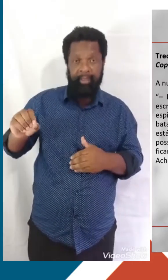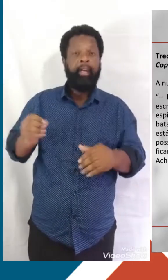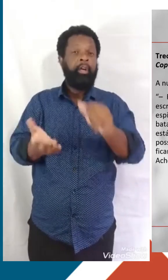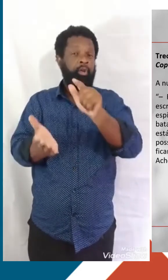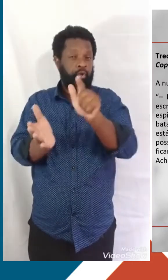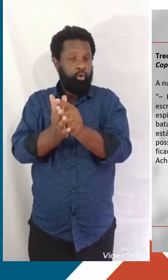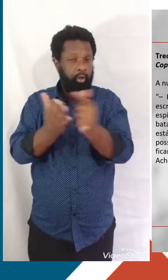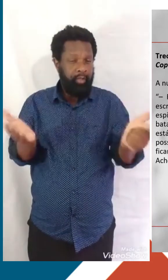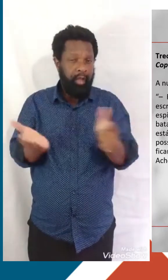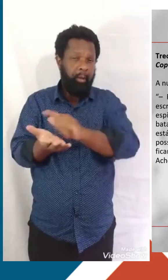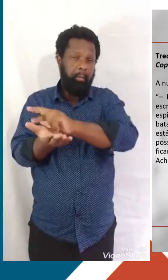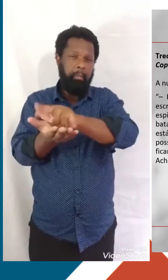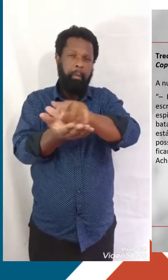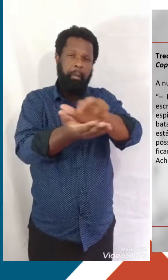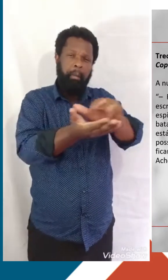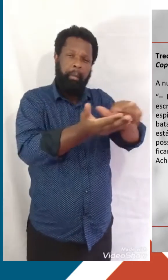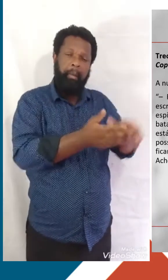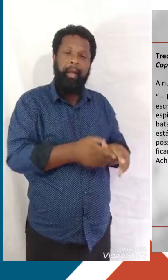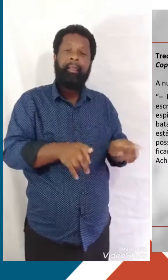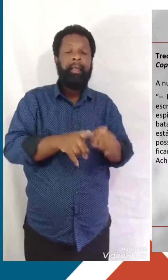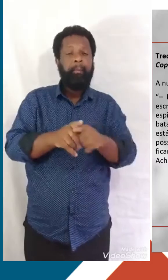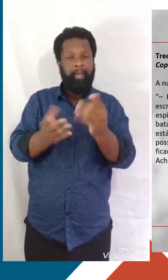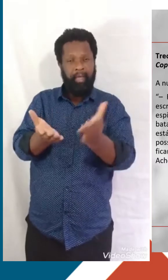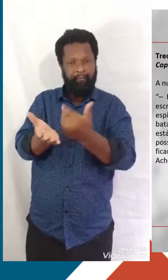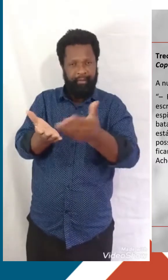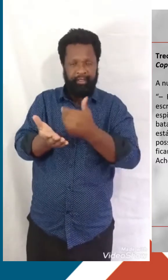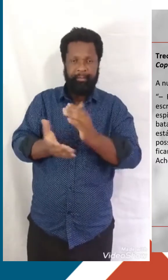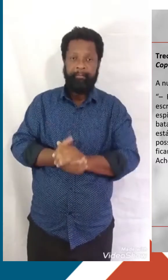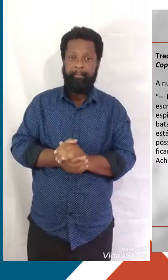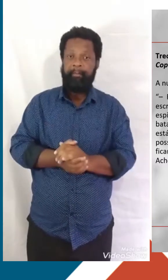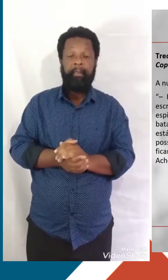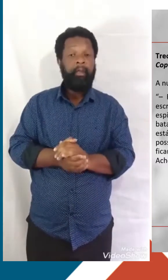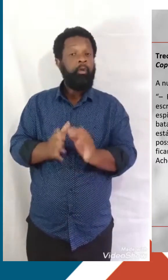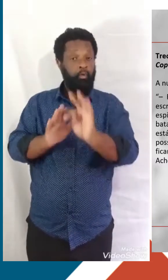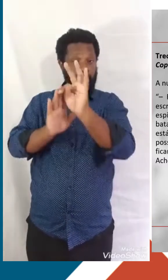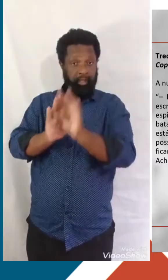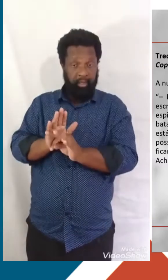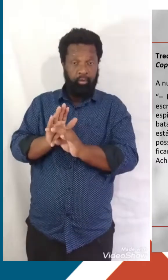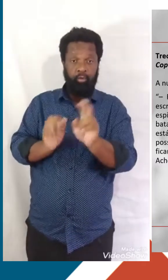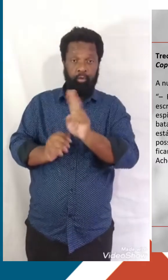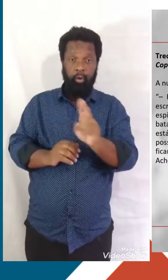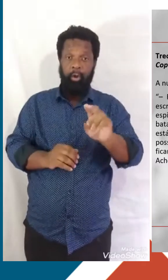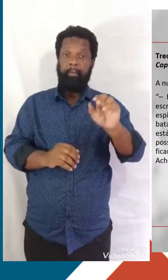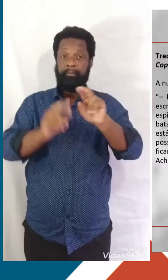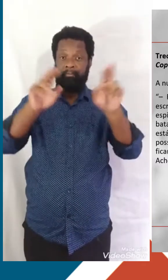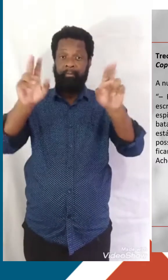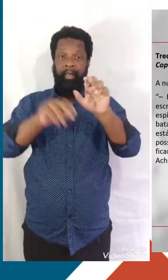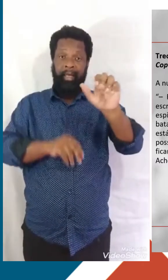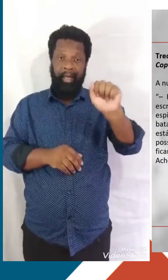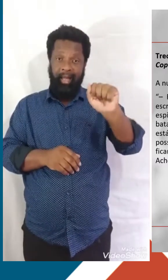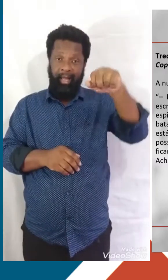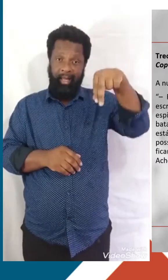Estado de São Paulo e a revista Manchete. Na crônica A Nuvem, o narrador em